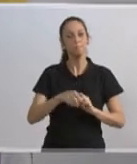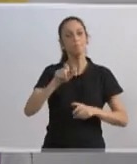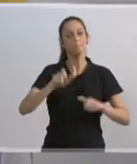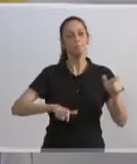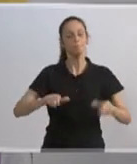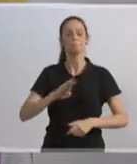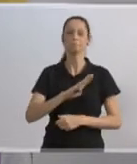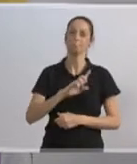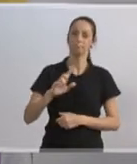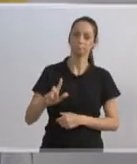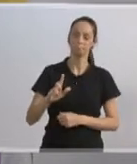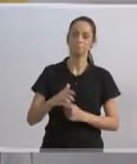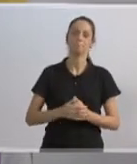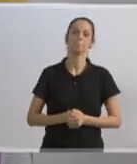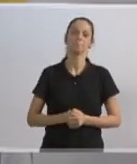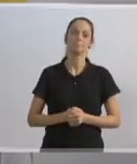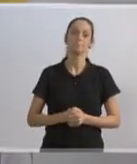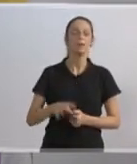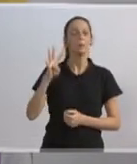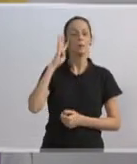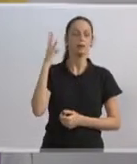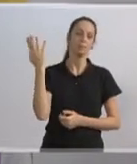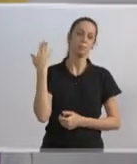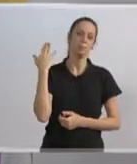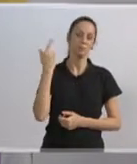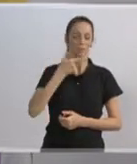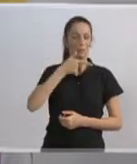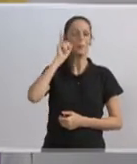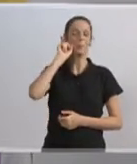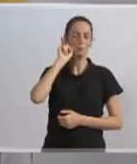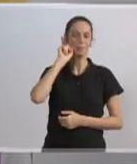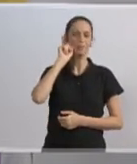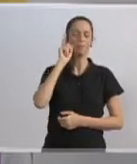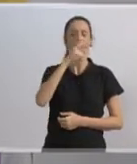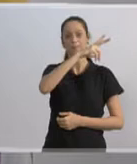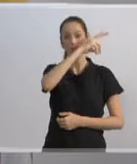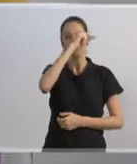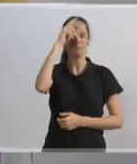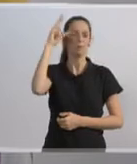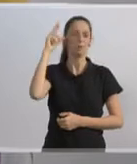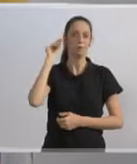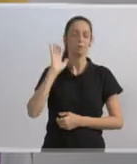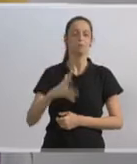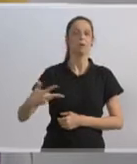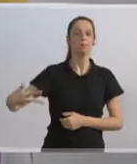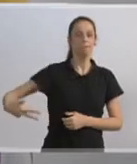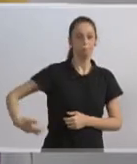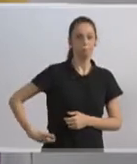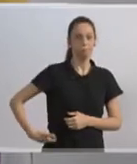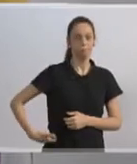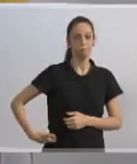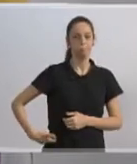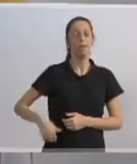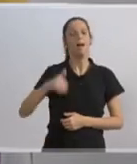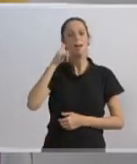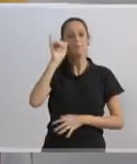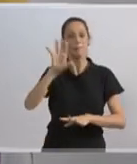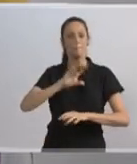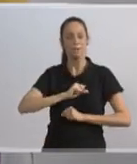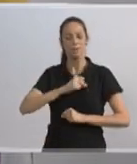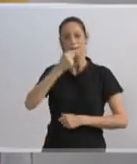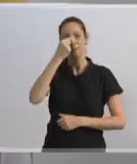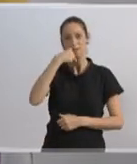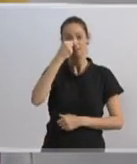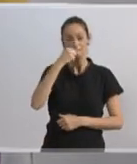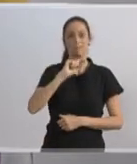até o última quarta feira ontem a prefeitura aplicou a vacina contra a gripe influência em 7